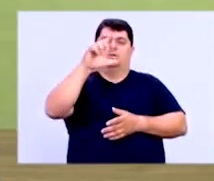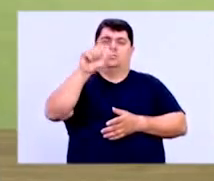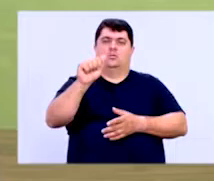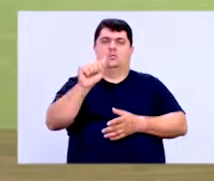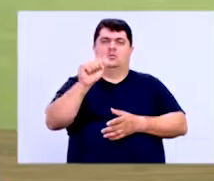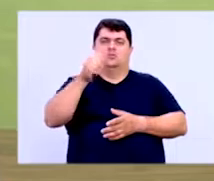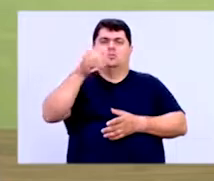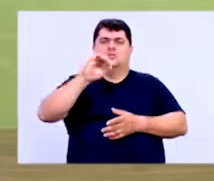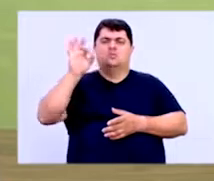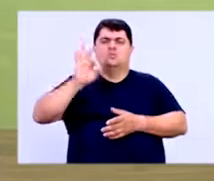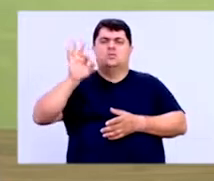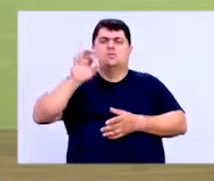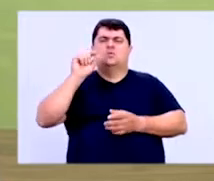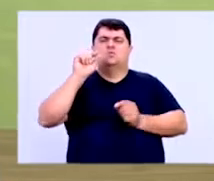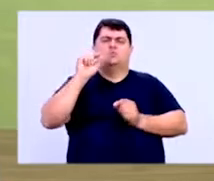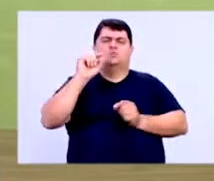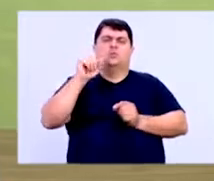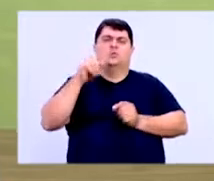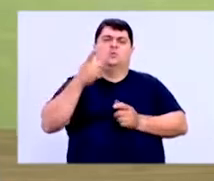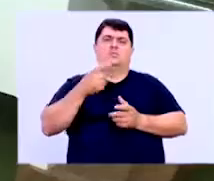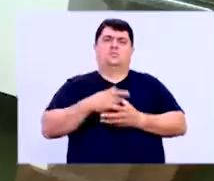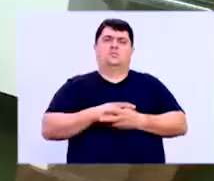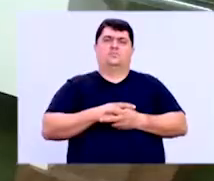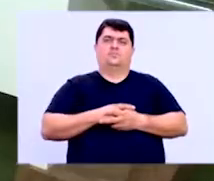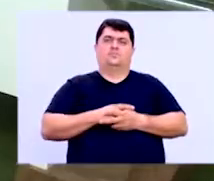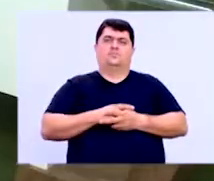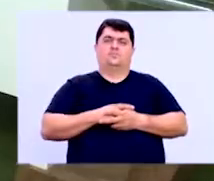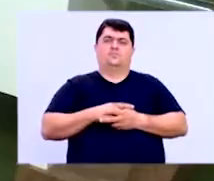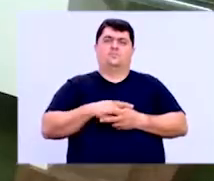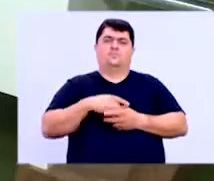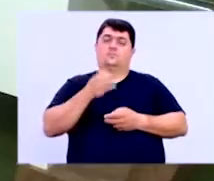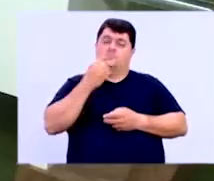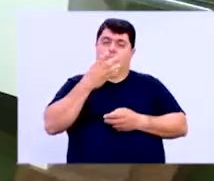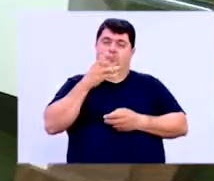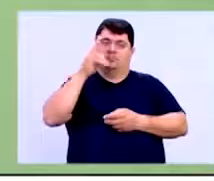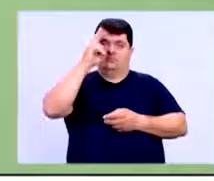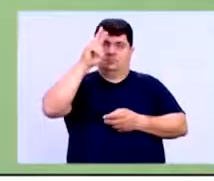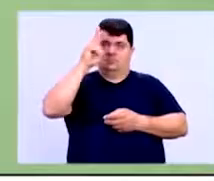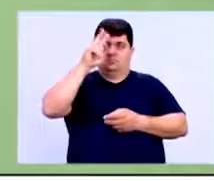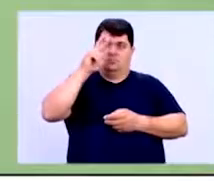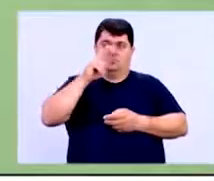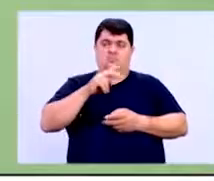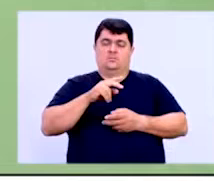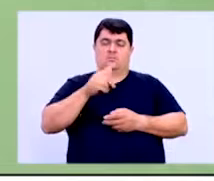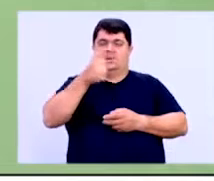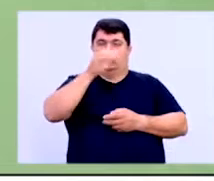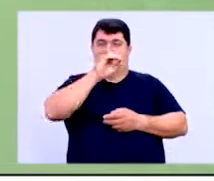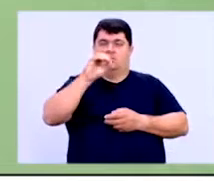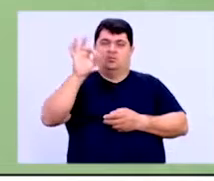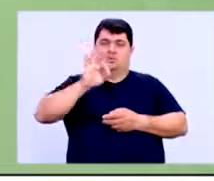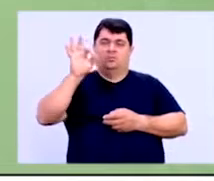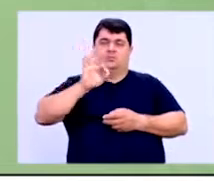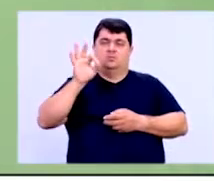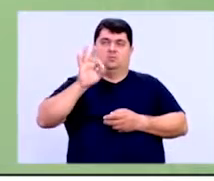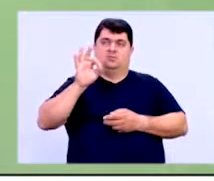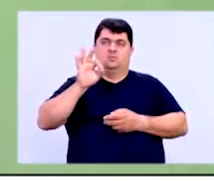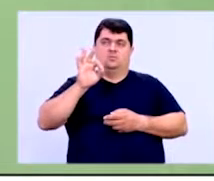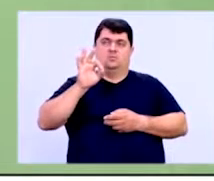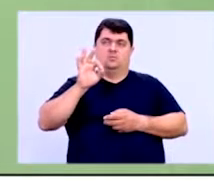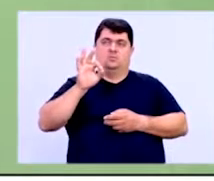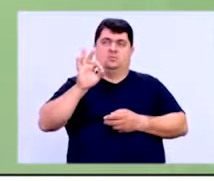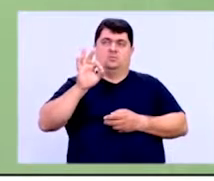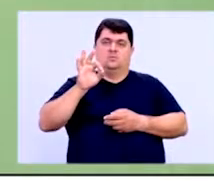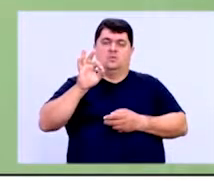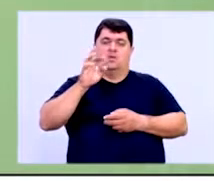que é que isso significa, né? Ah, muito bem lembrado, desculpe, aluno. Esse 100% é